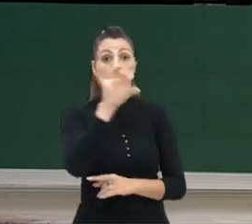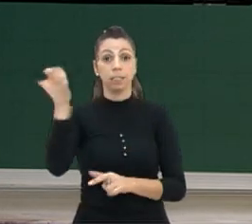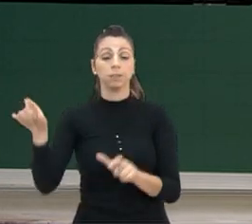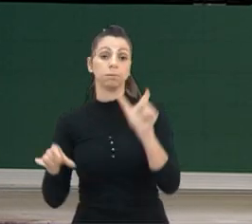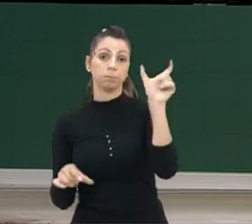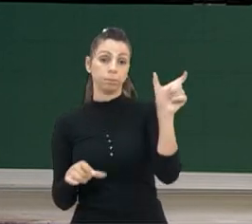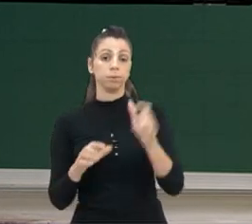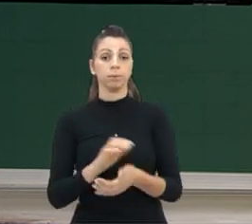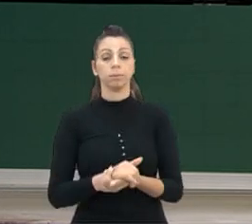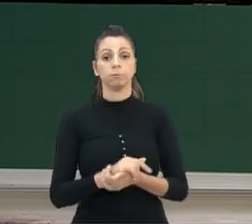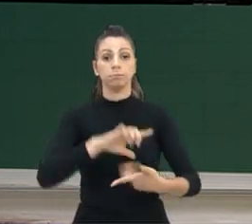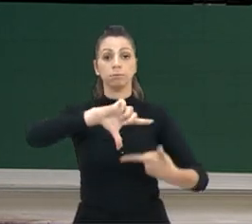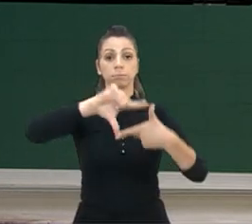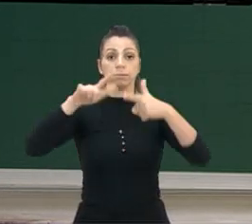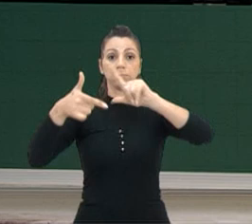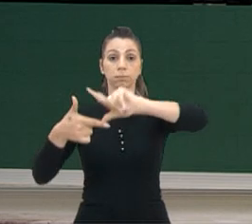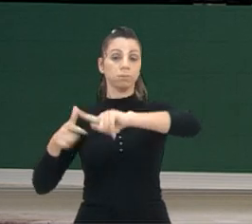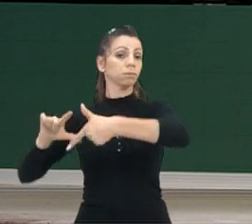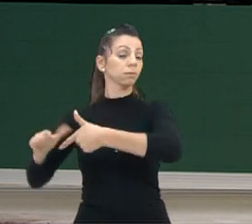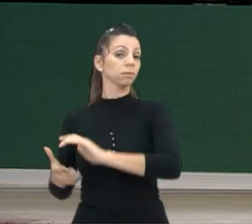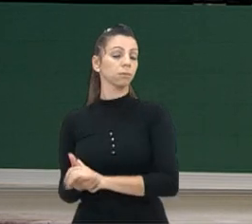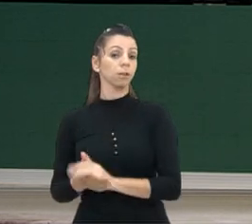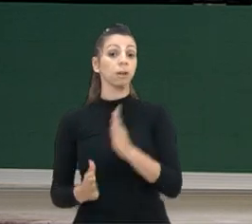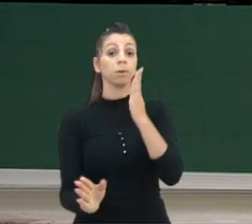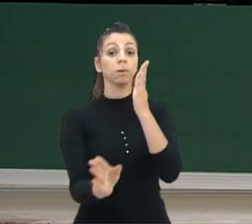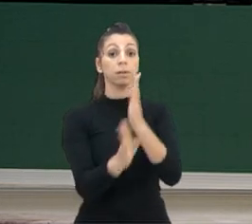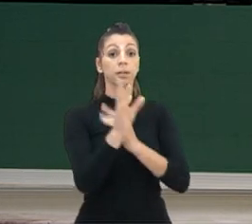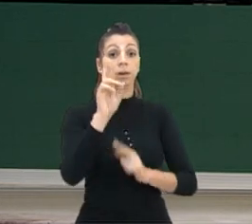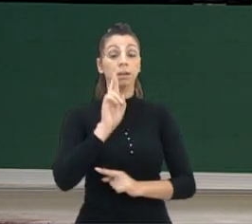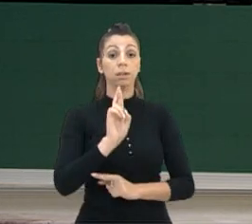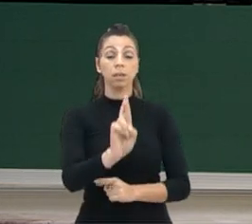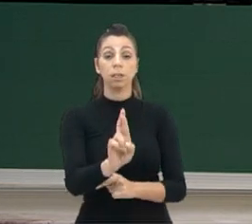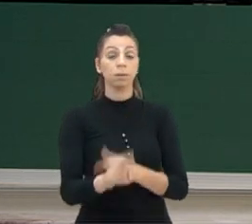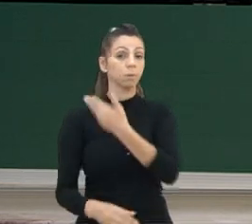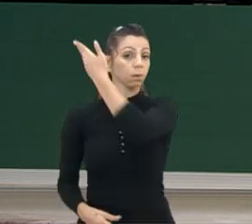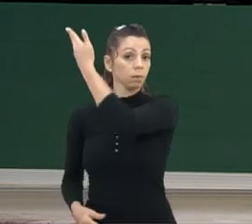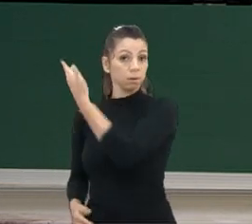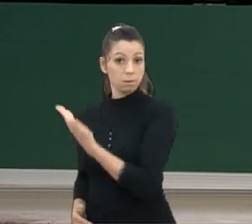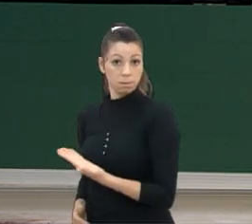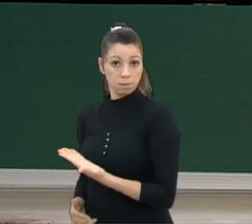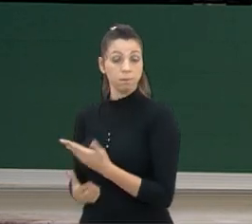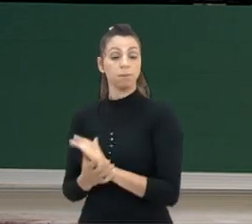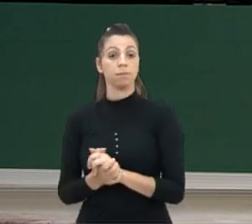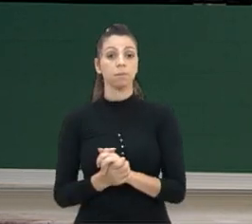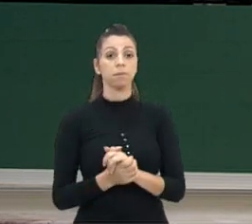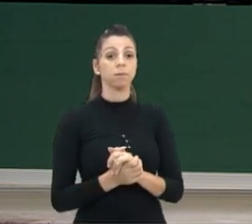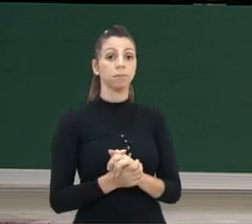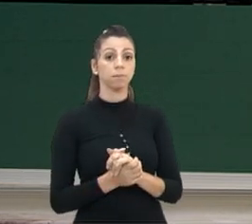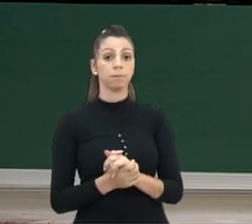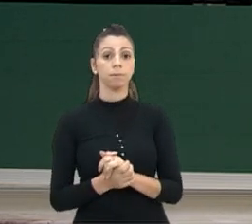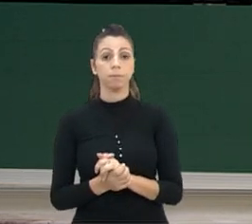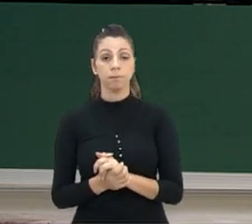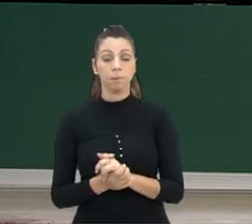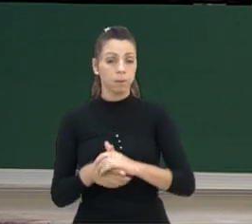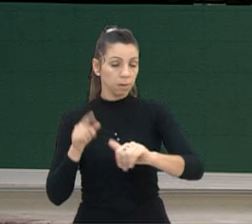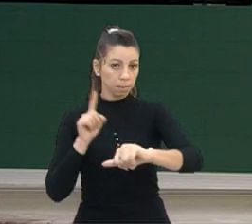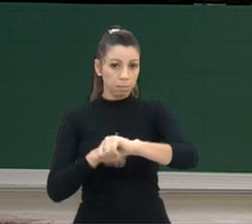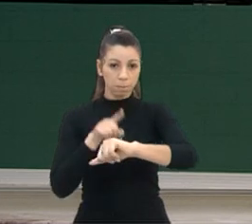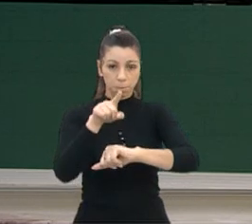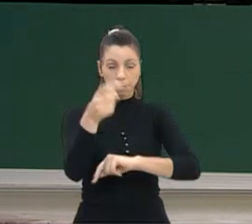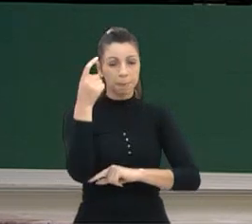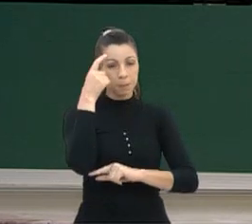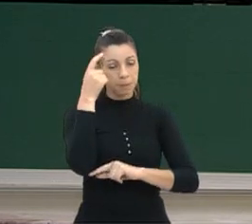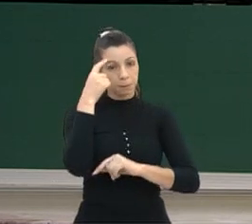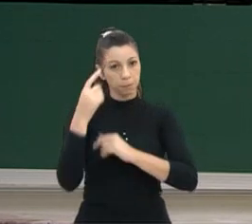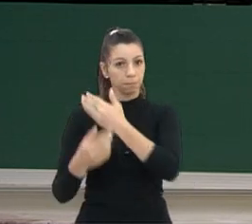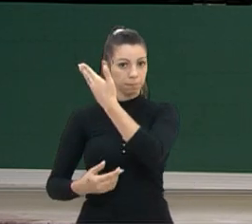monômio geometricamente e achar respostas para essas operações a partir dos desenhos que você fez? Te dá um tempinho para pensar